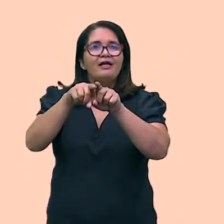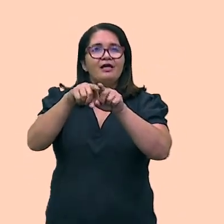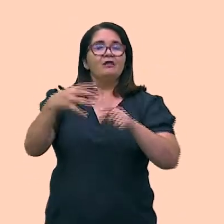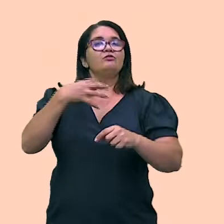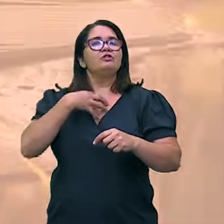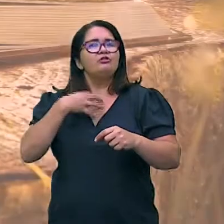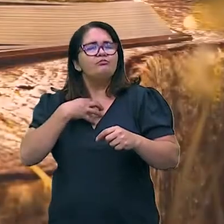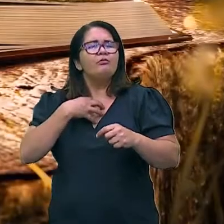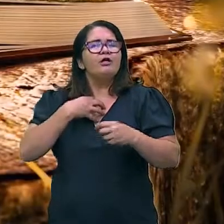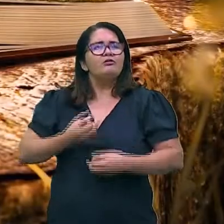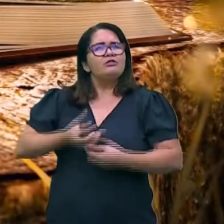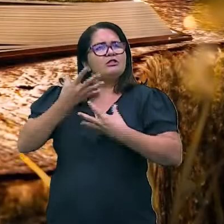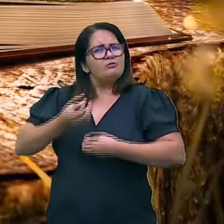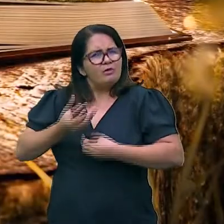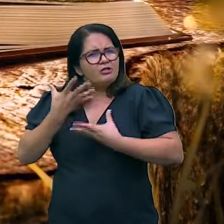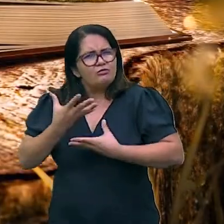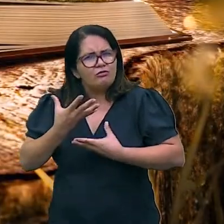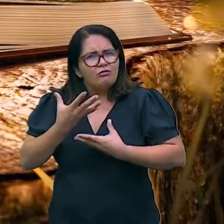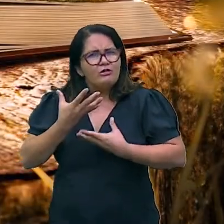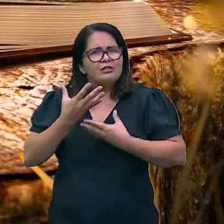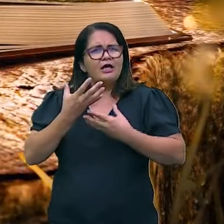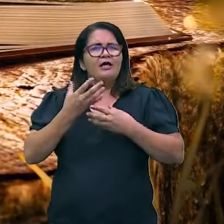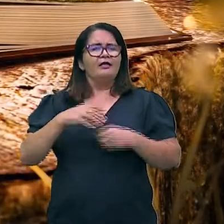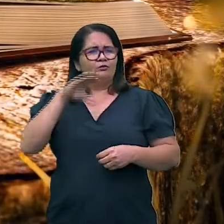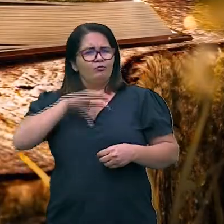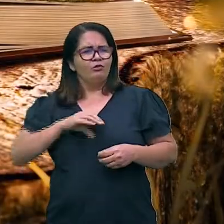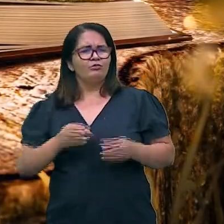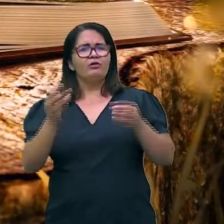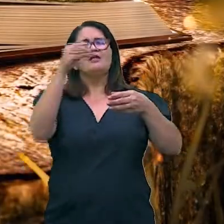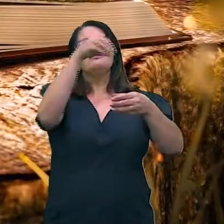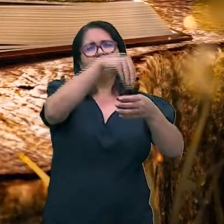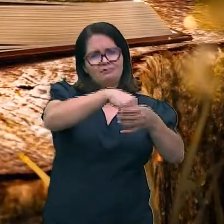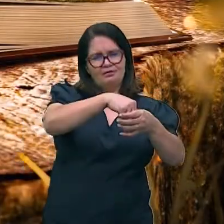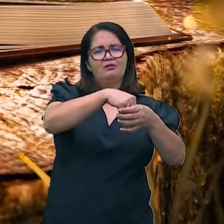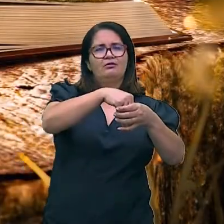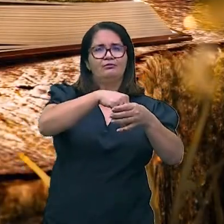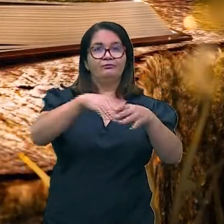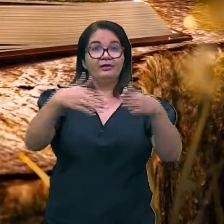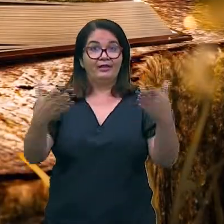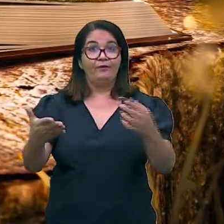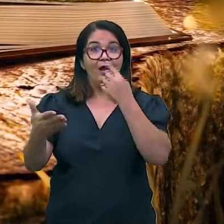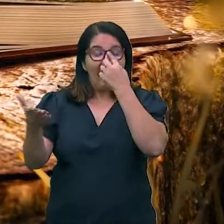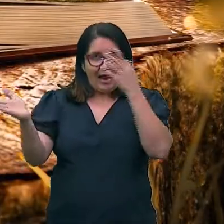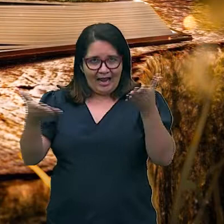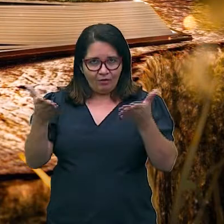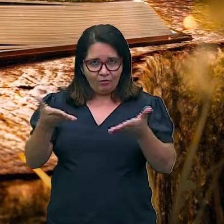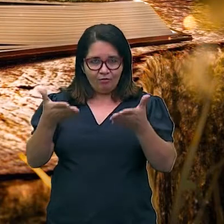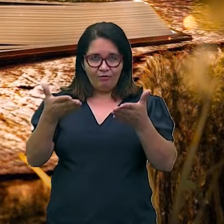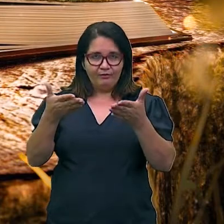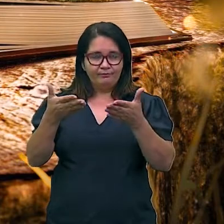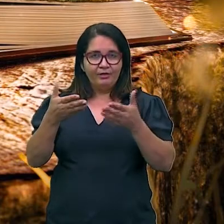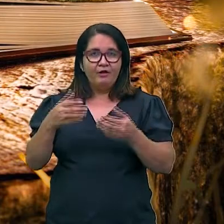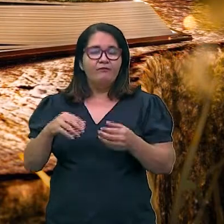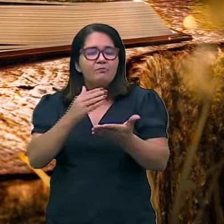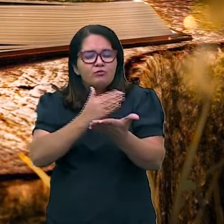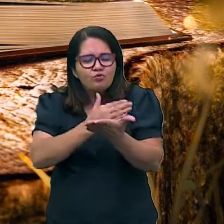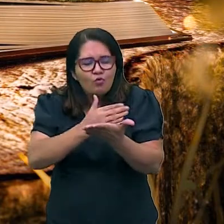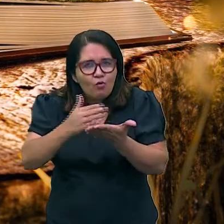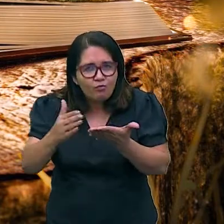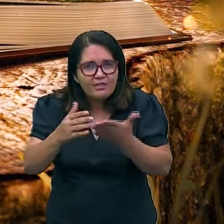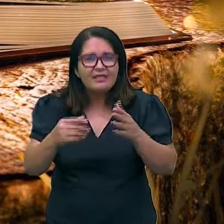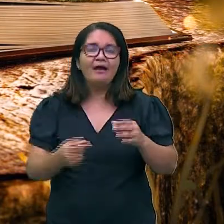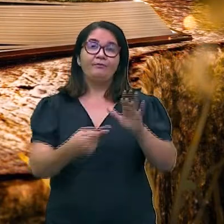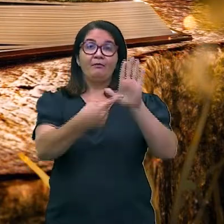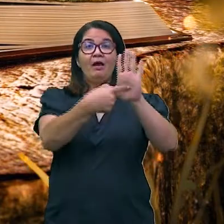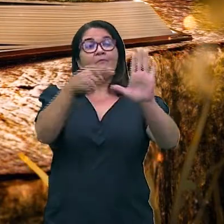na escola, isso mesmo. Daremos início, então, pela metáfora, que representa uma